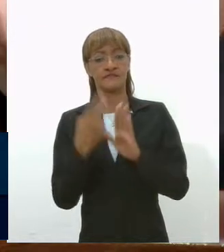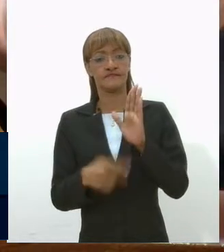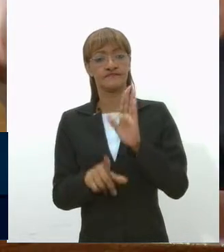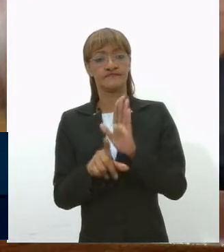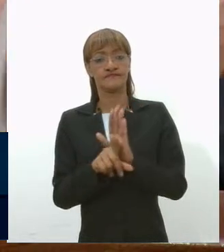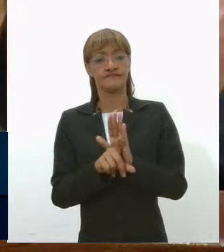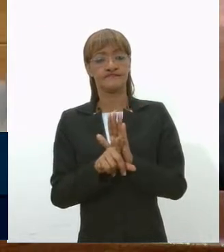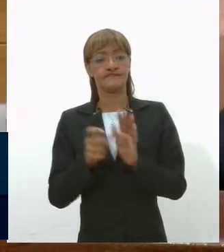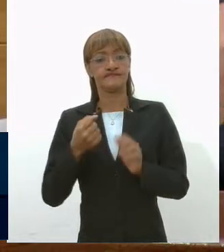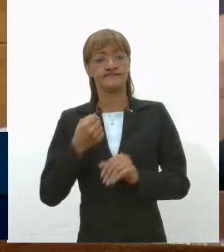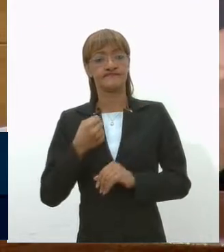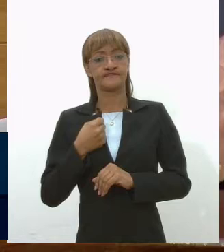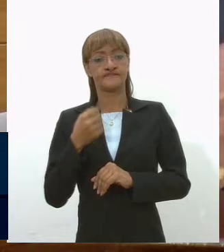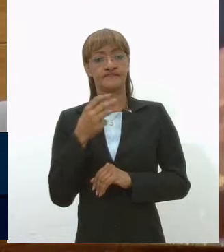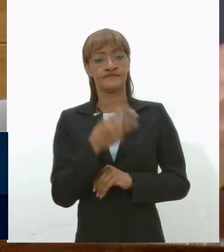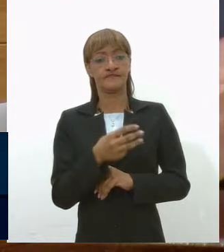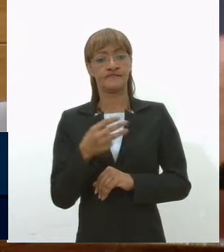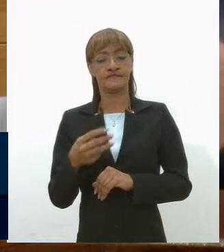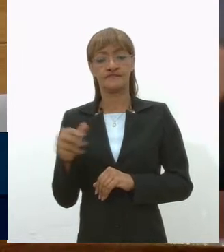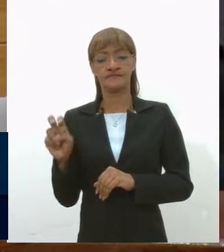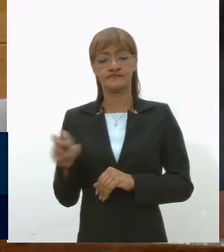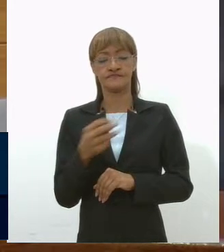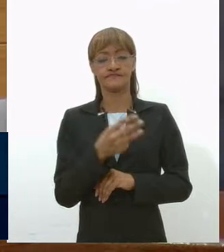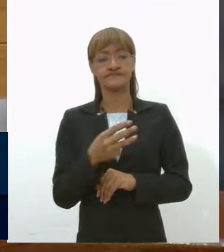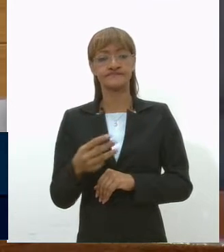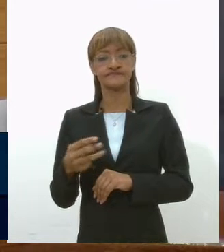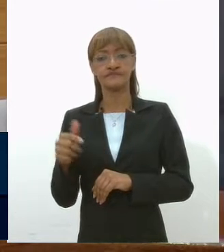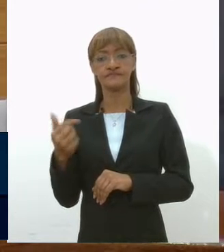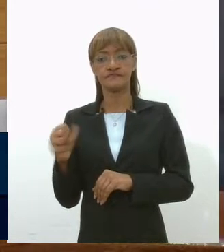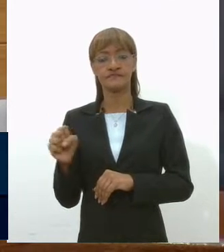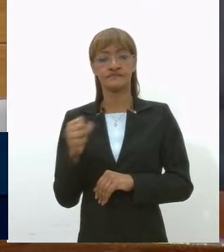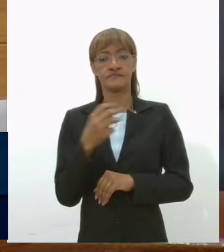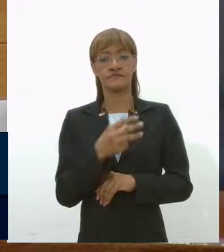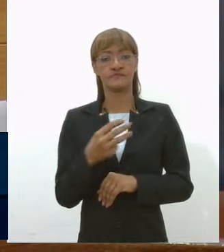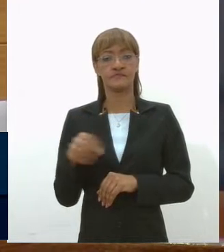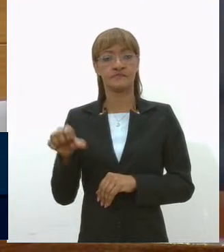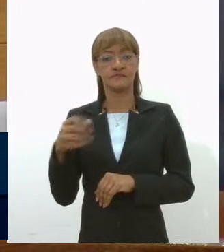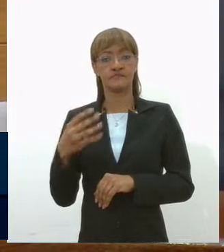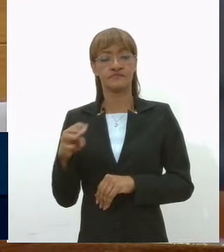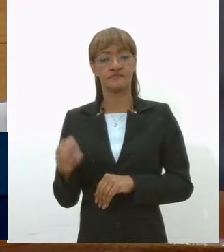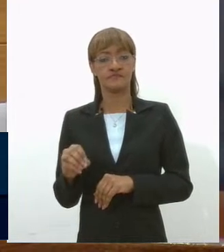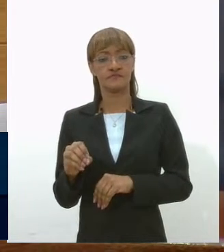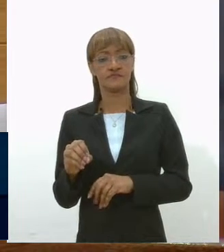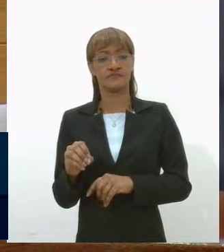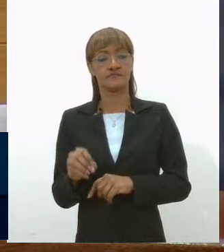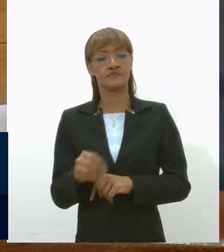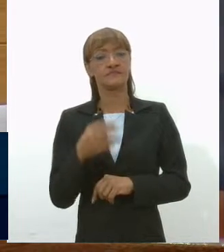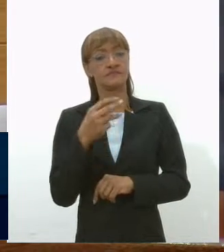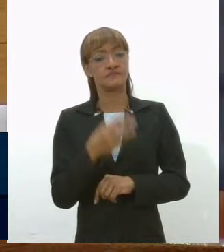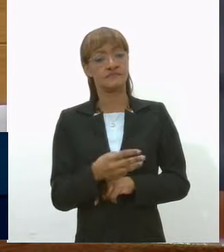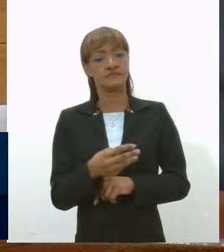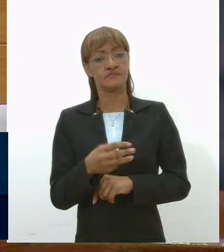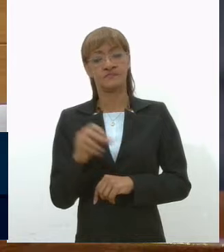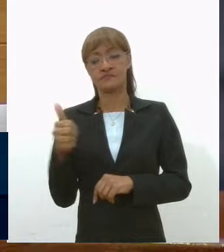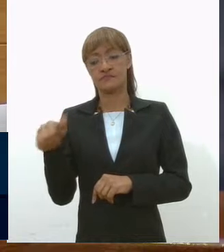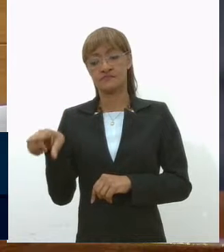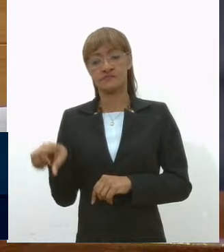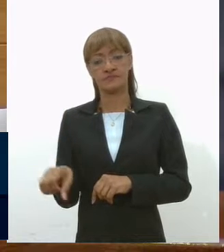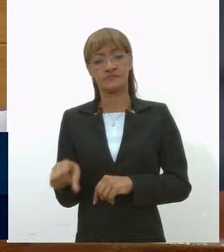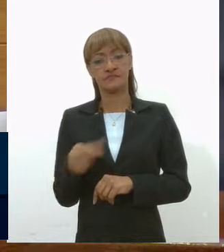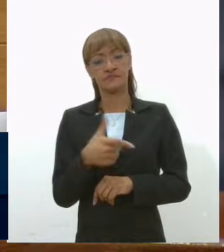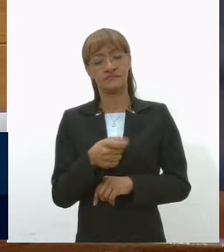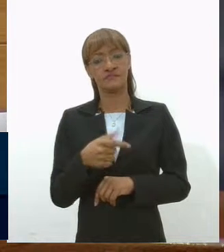números 335, 338, 340 e 319 de